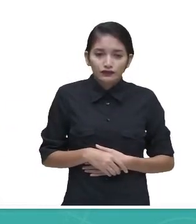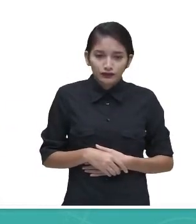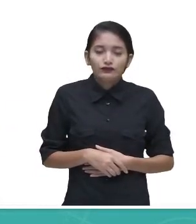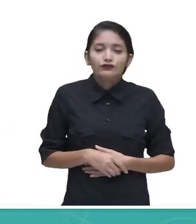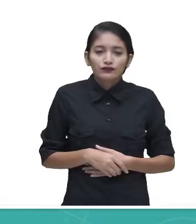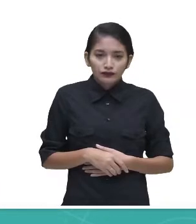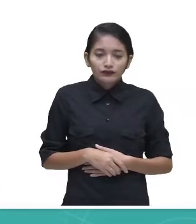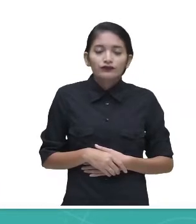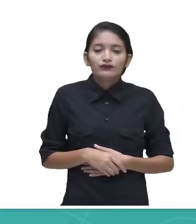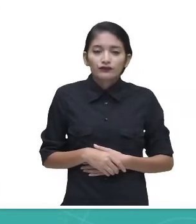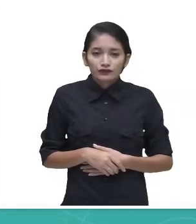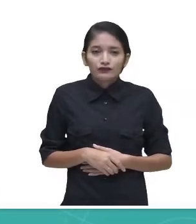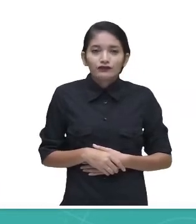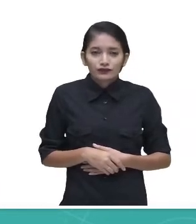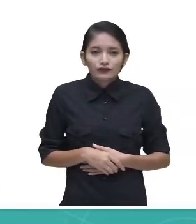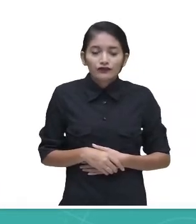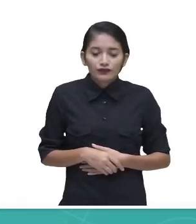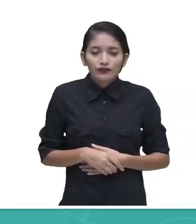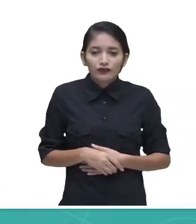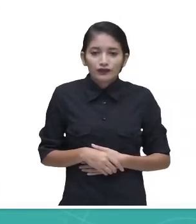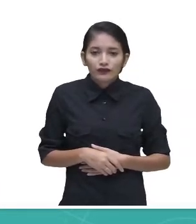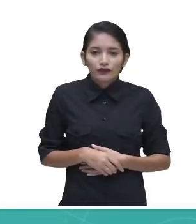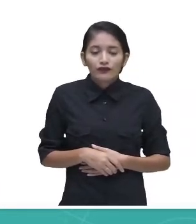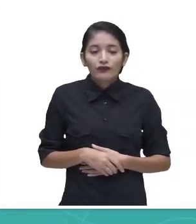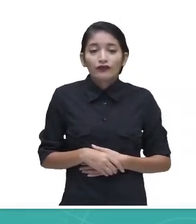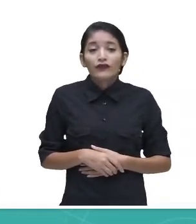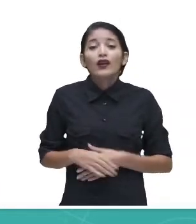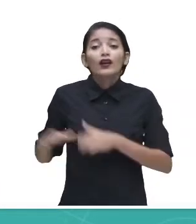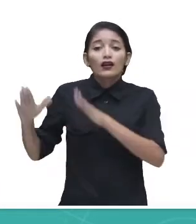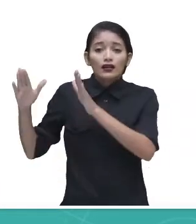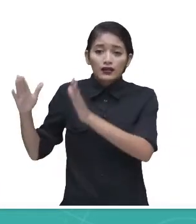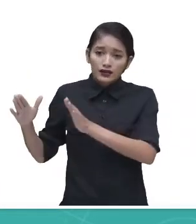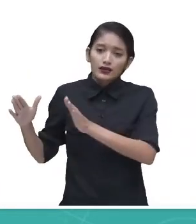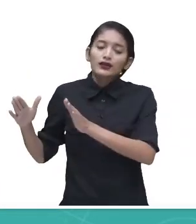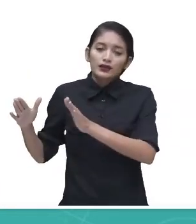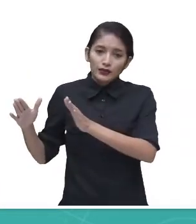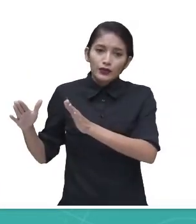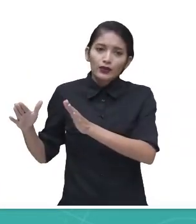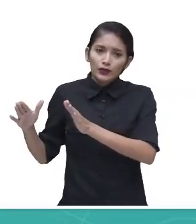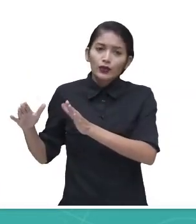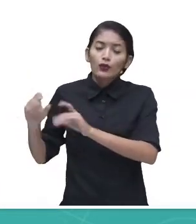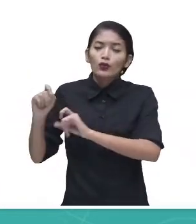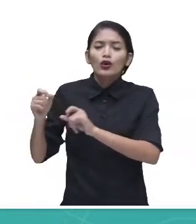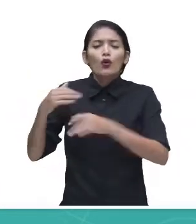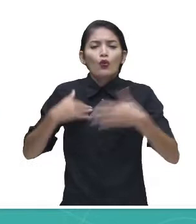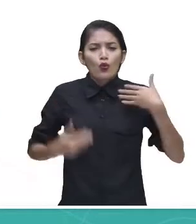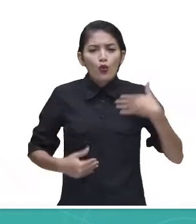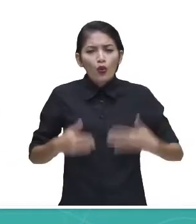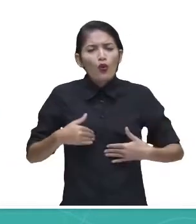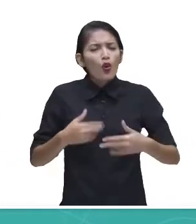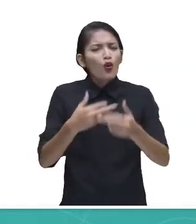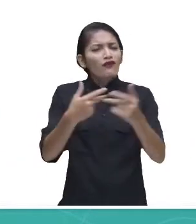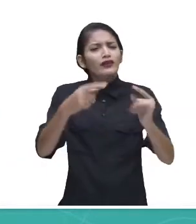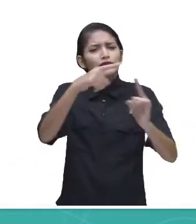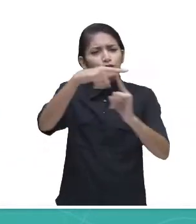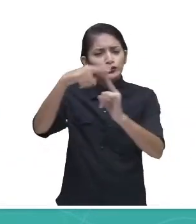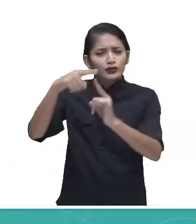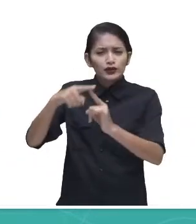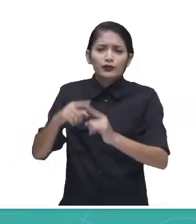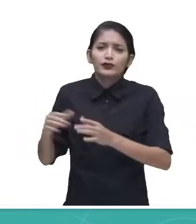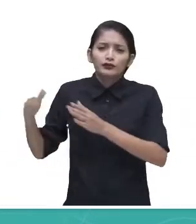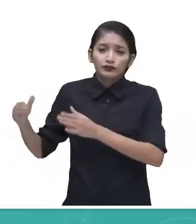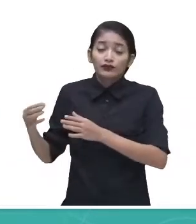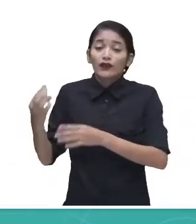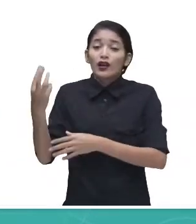Aí, encontramos. Então, aqui nessa imagem, nós estamos mostrando o corpo humano e seus diversos sistemas. O